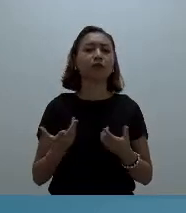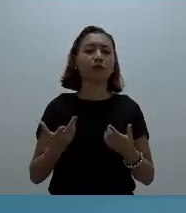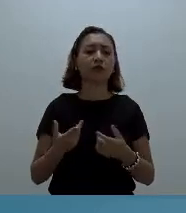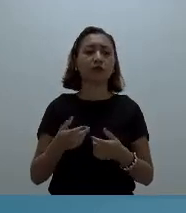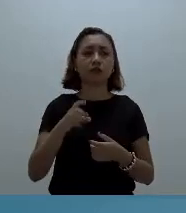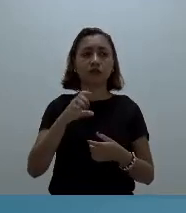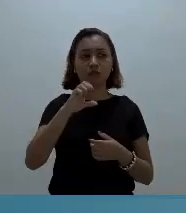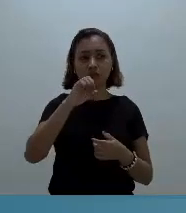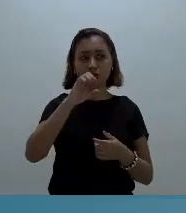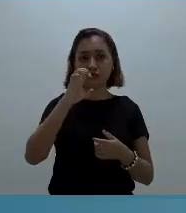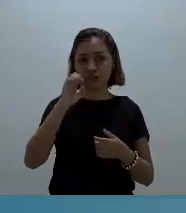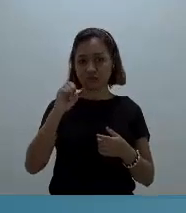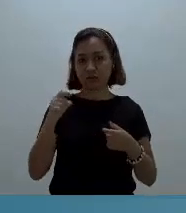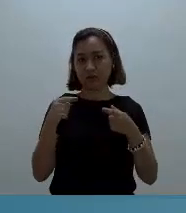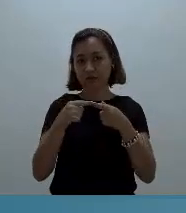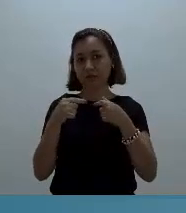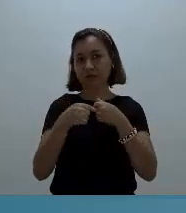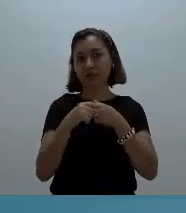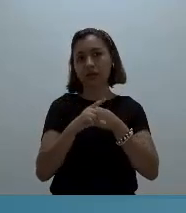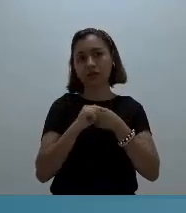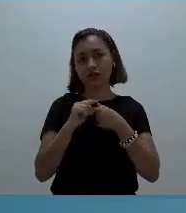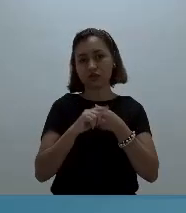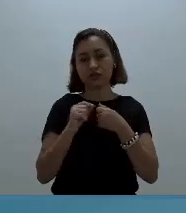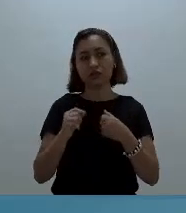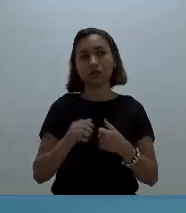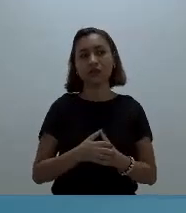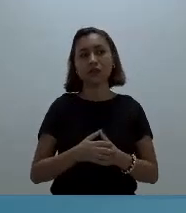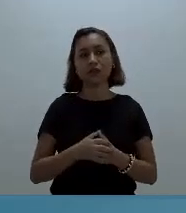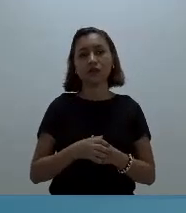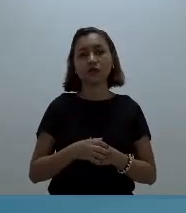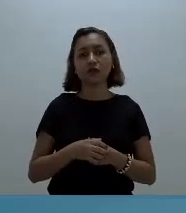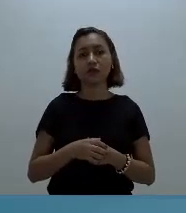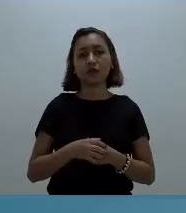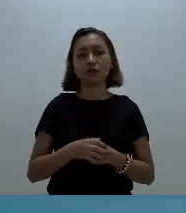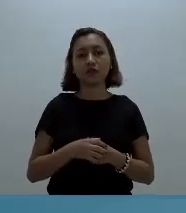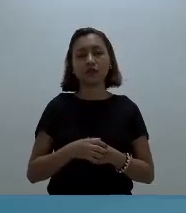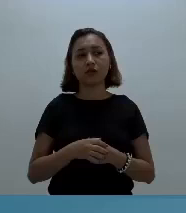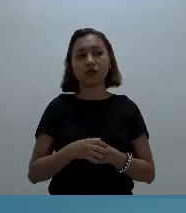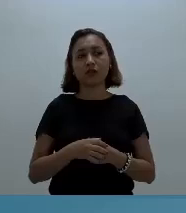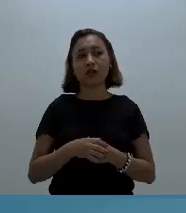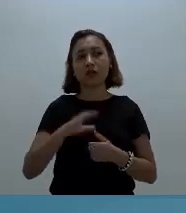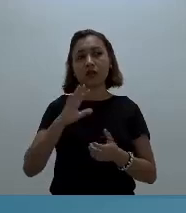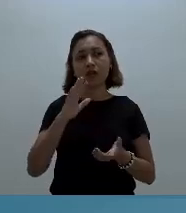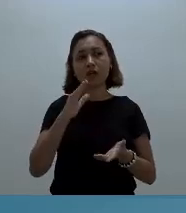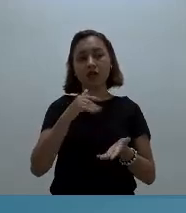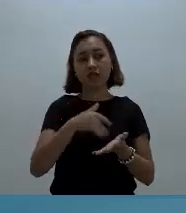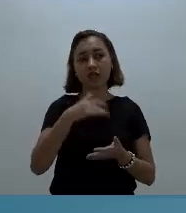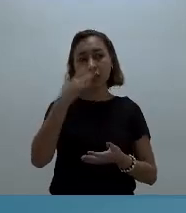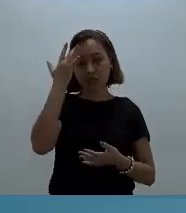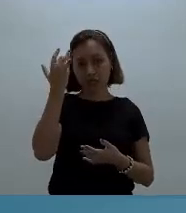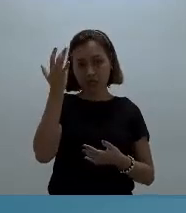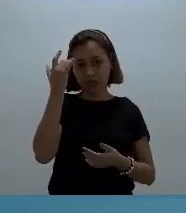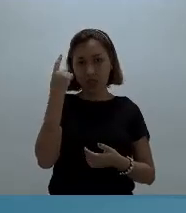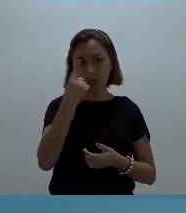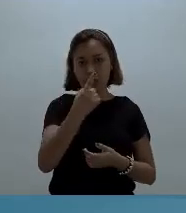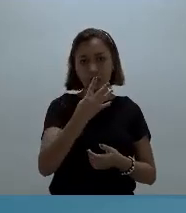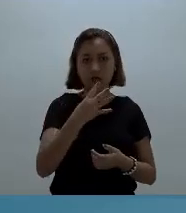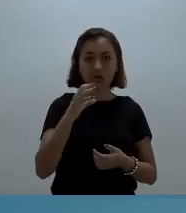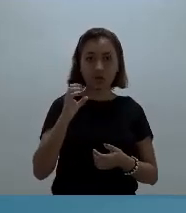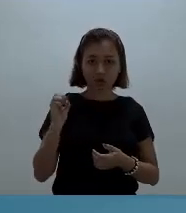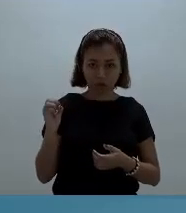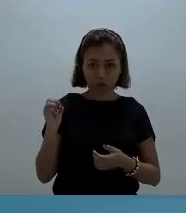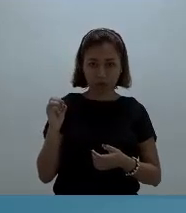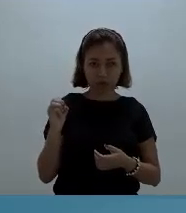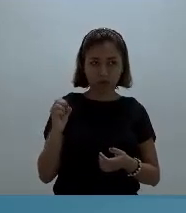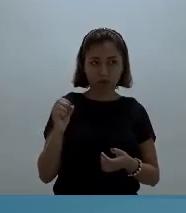Prorrogado pelo outro aí, no sentido que o processo era para 140 dias, inclusive prorrogado pelo conseguido. Por isso a